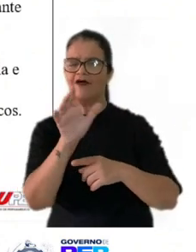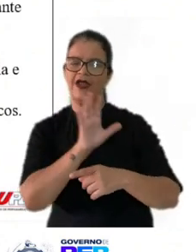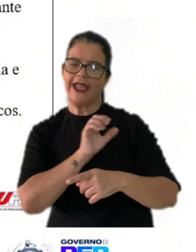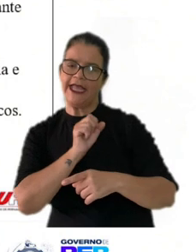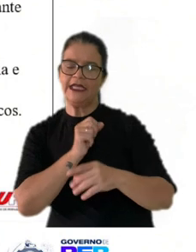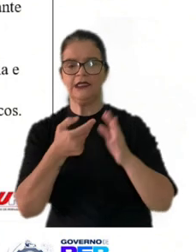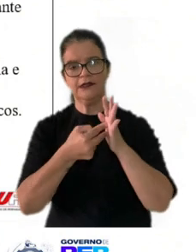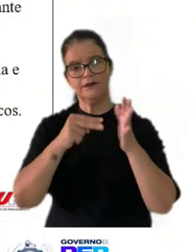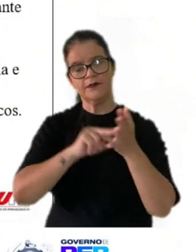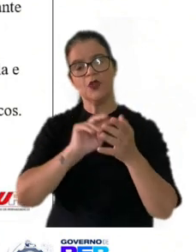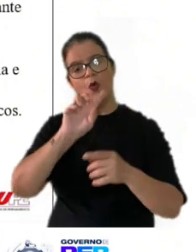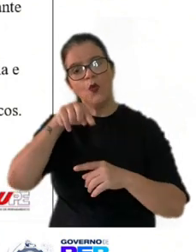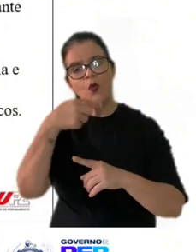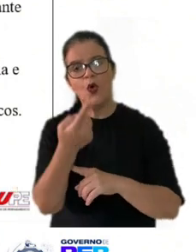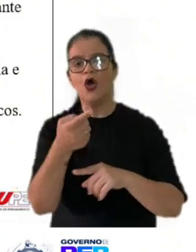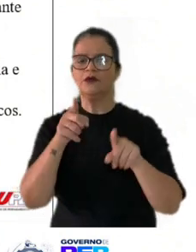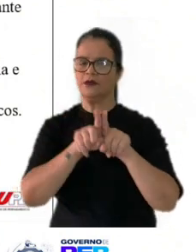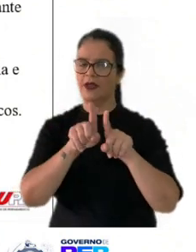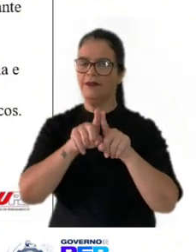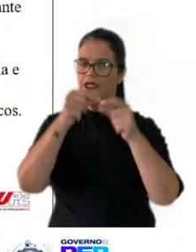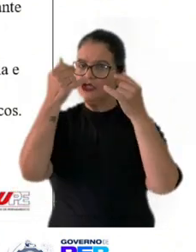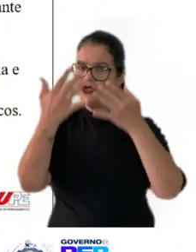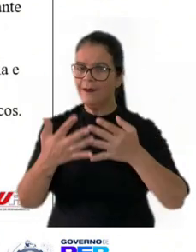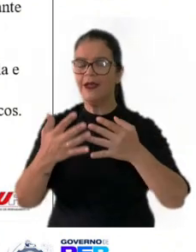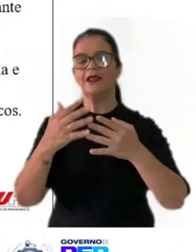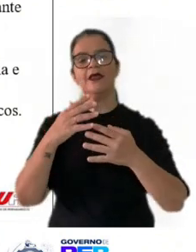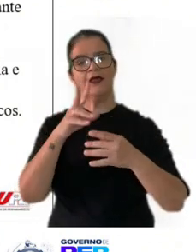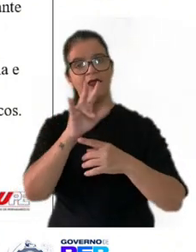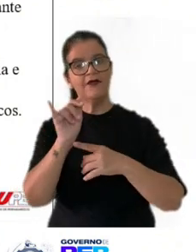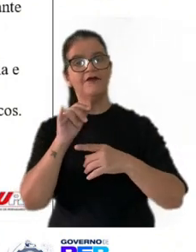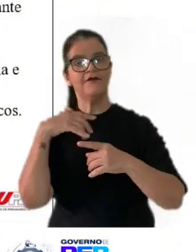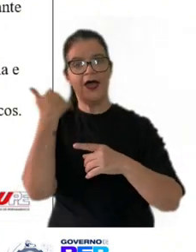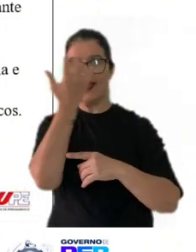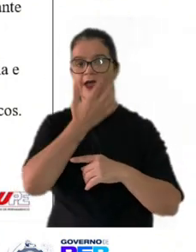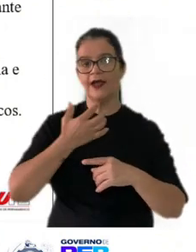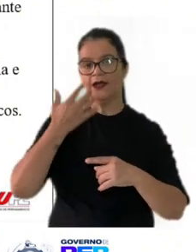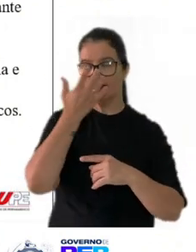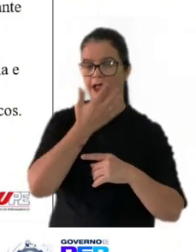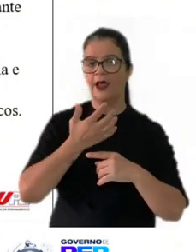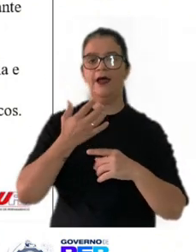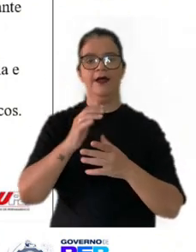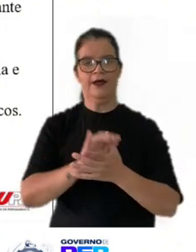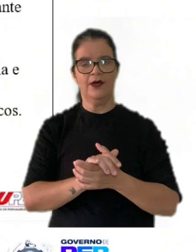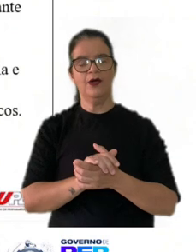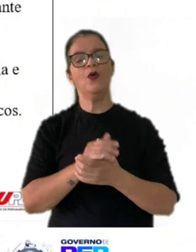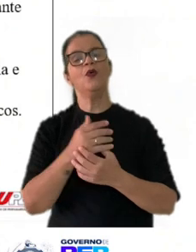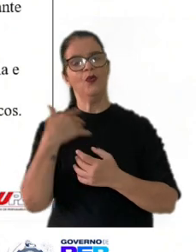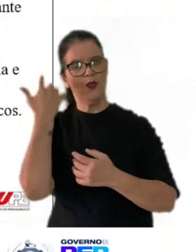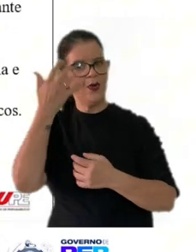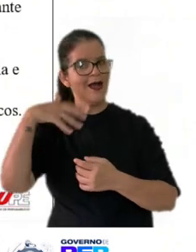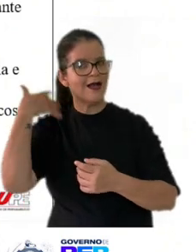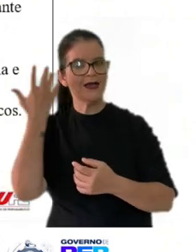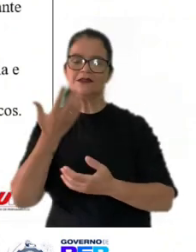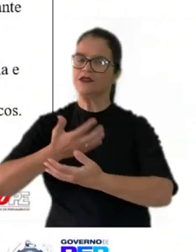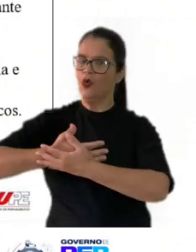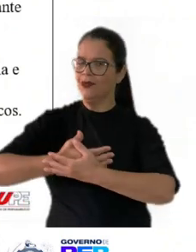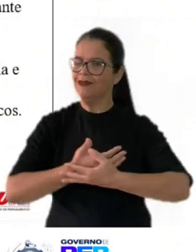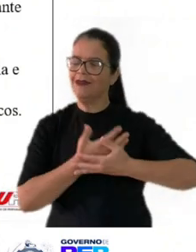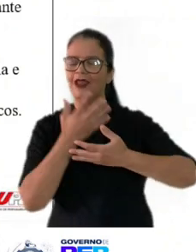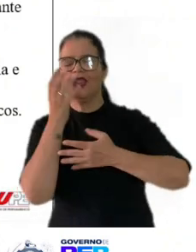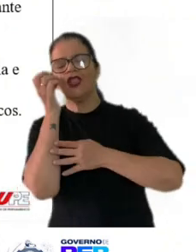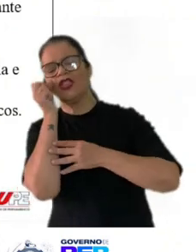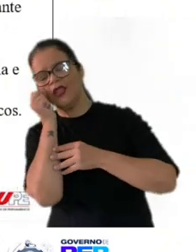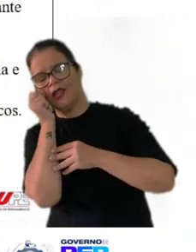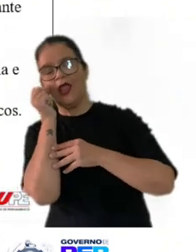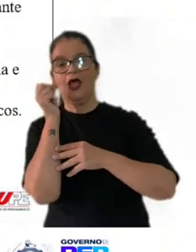ele fala né que vai cantar sing a lullaby uma canção de Nina então nesses dois